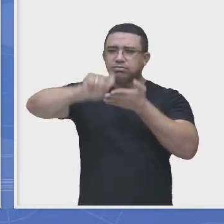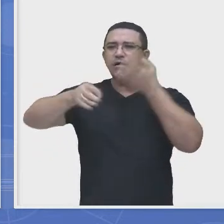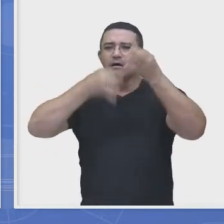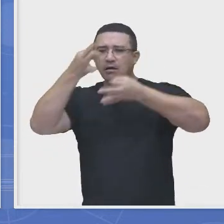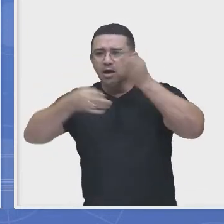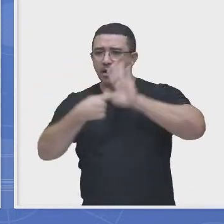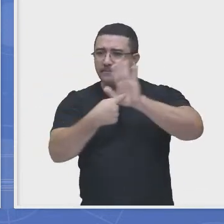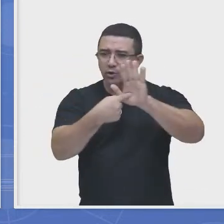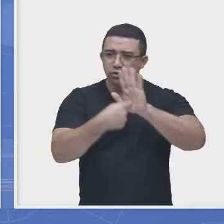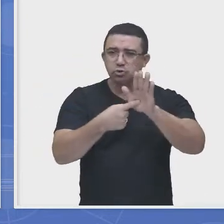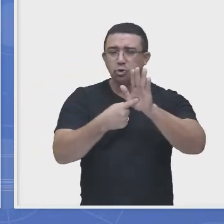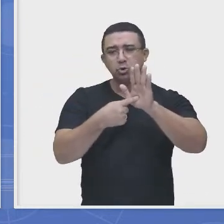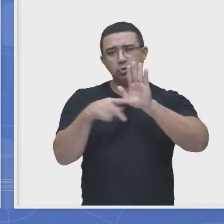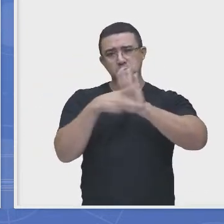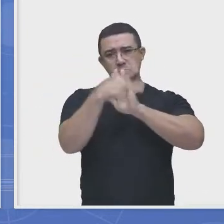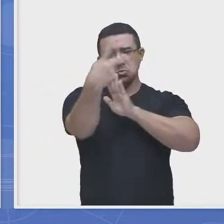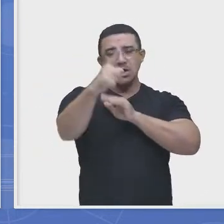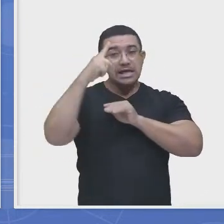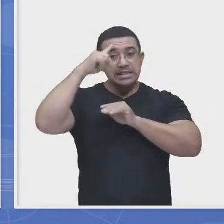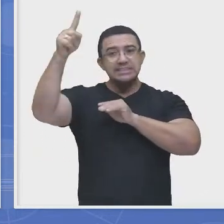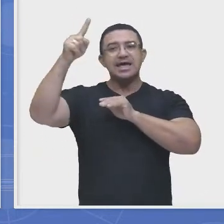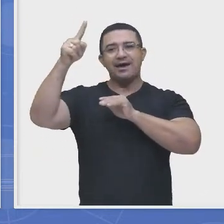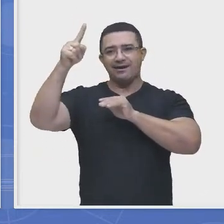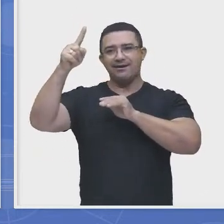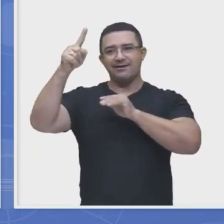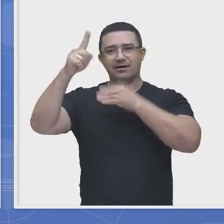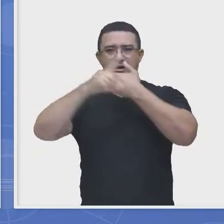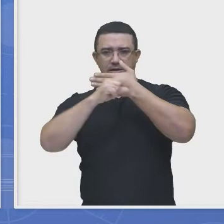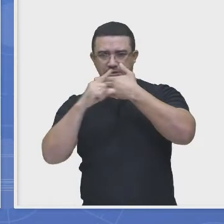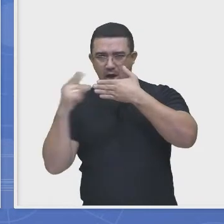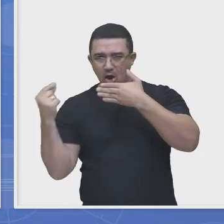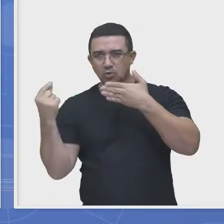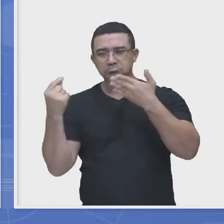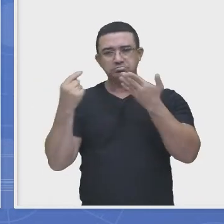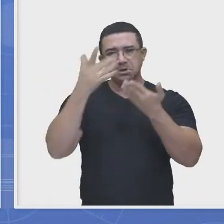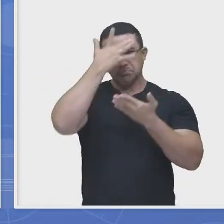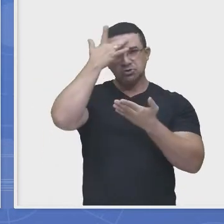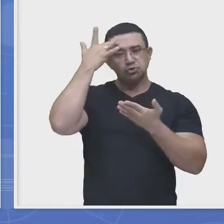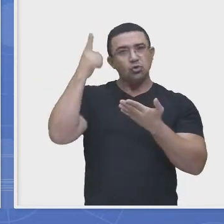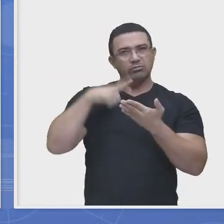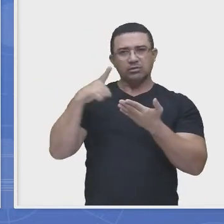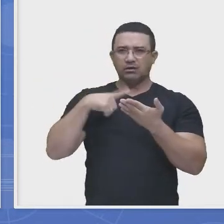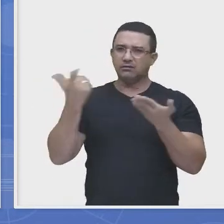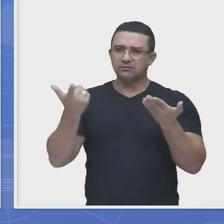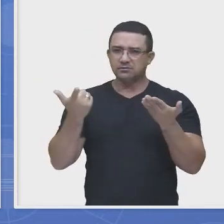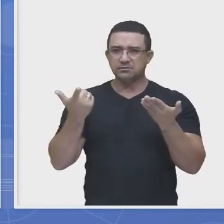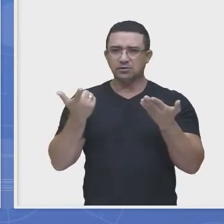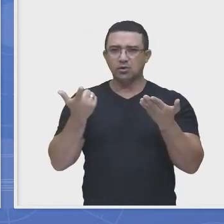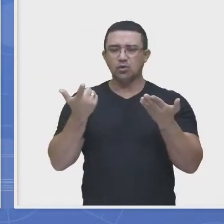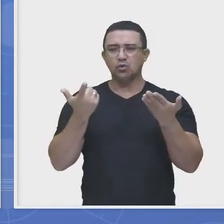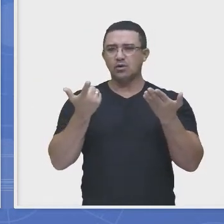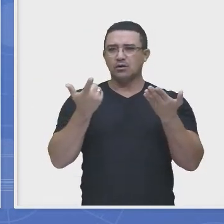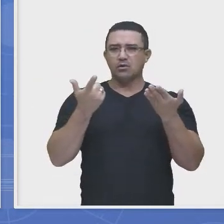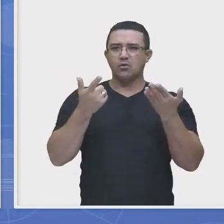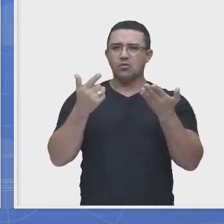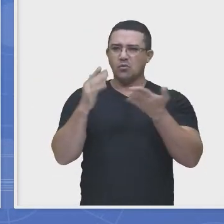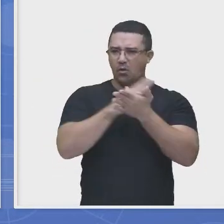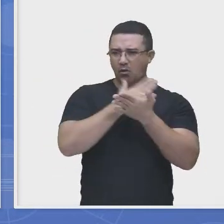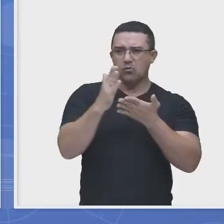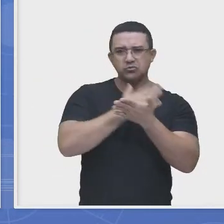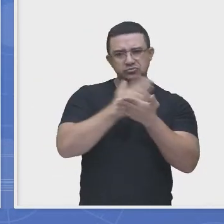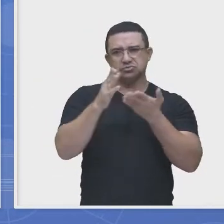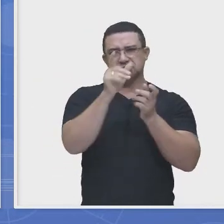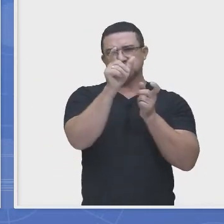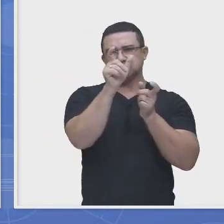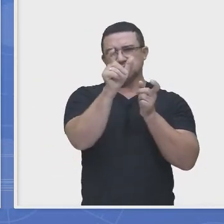vista, a opinião, a ideia que determinada pessoa tem sobre determinado tema, determinado assunto.